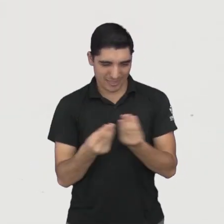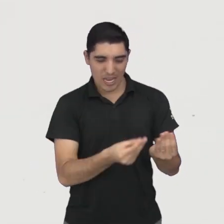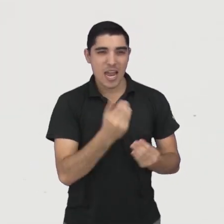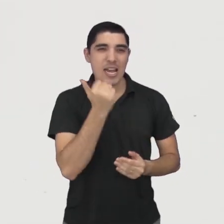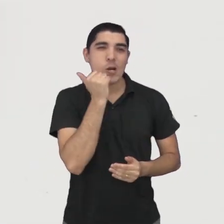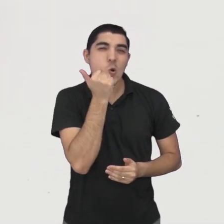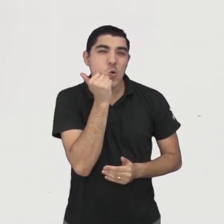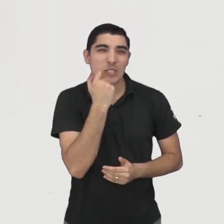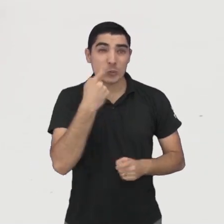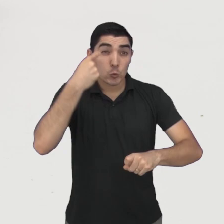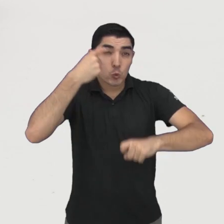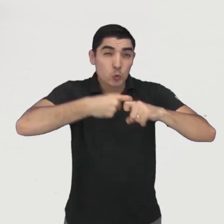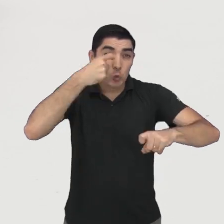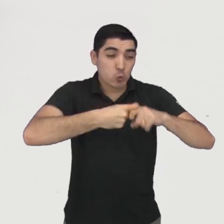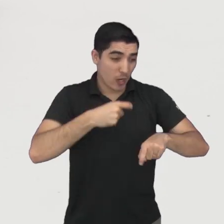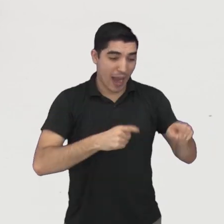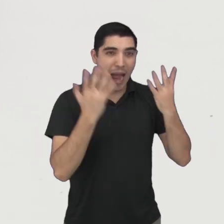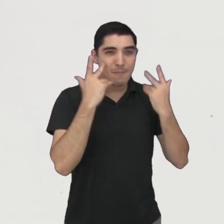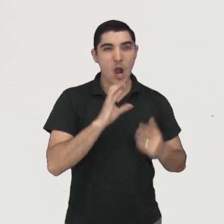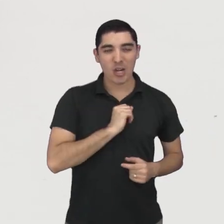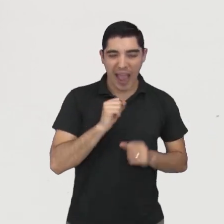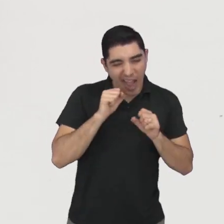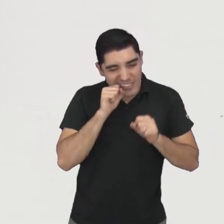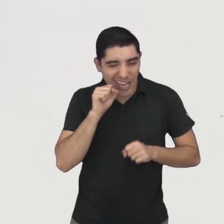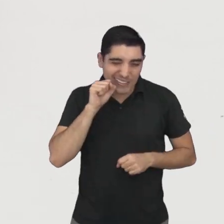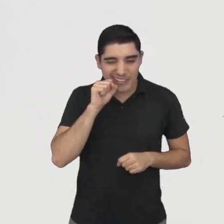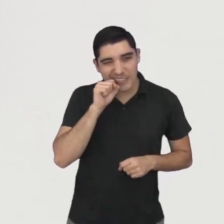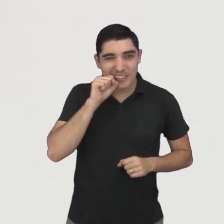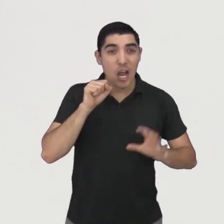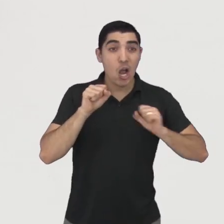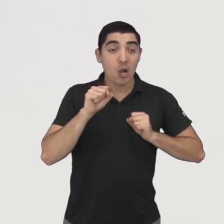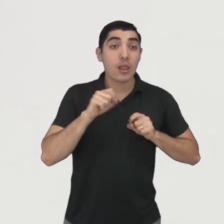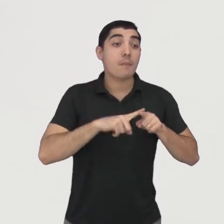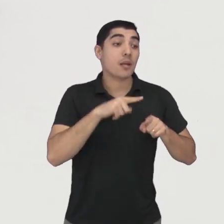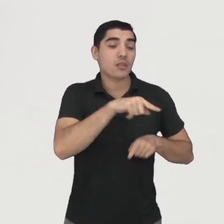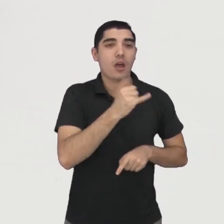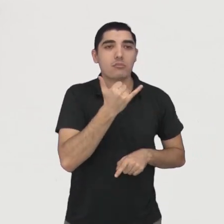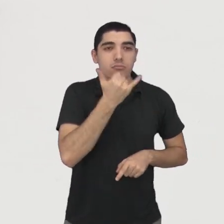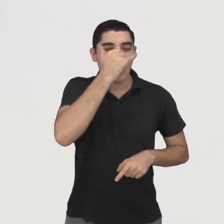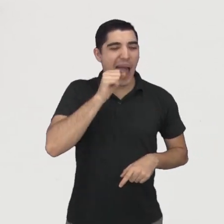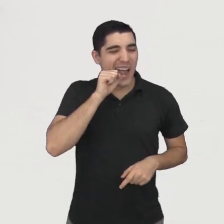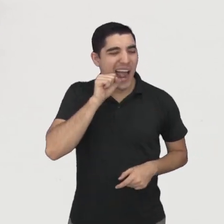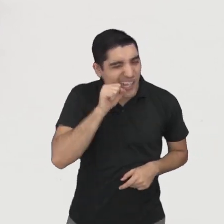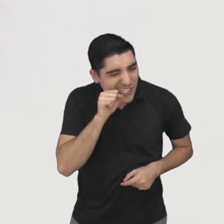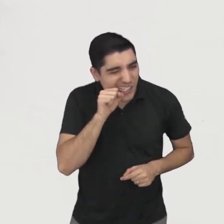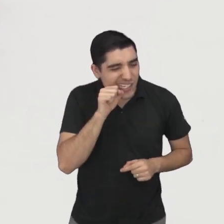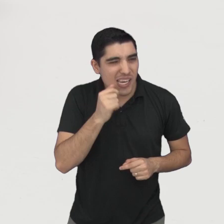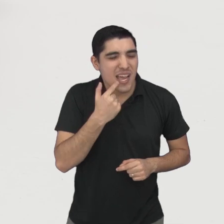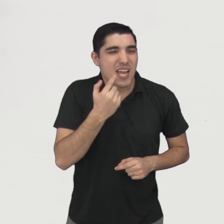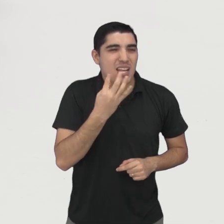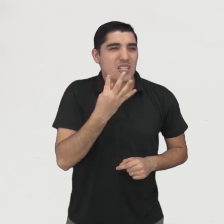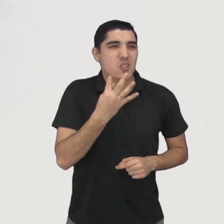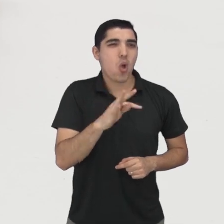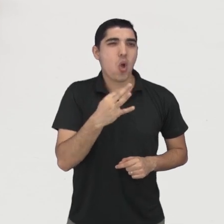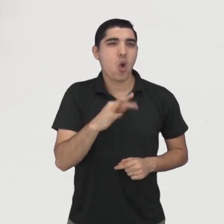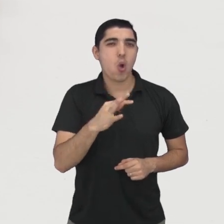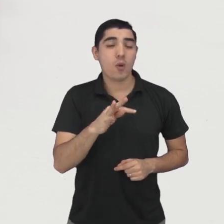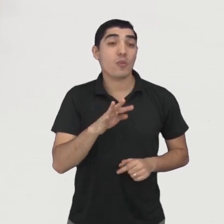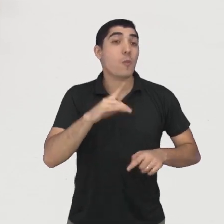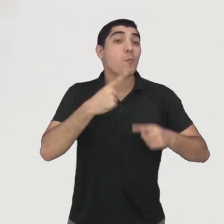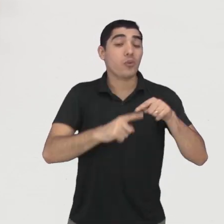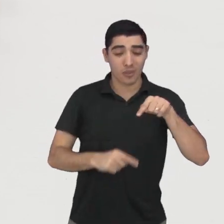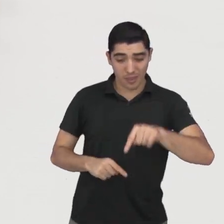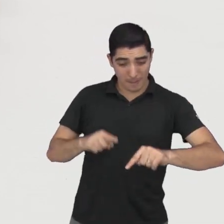para mastigação, porque os animais gostam de mastigar para poder se distrair, mas alguns objetos não são adequados